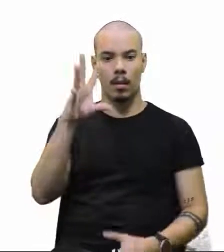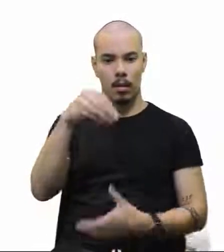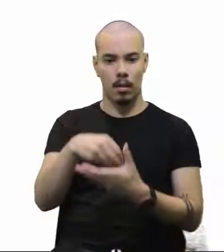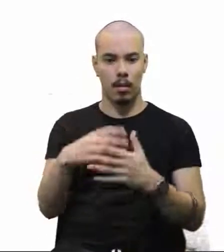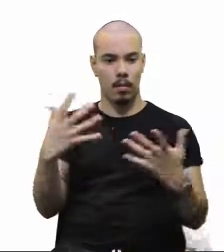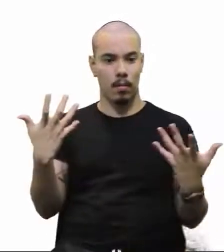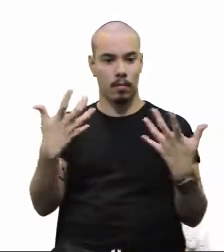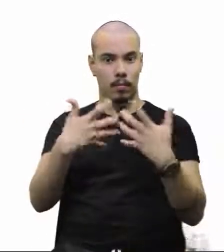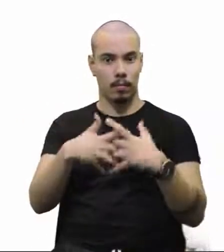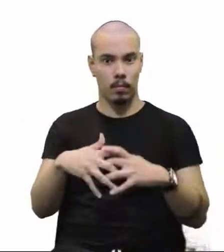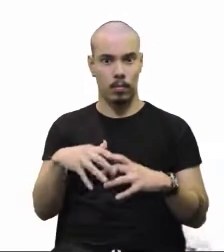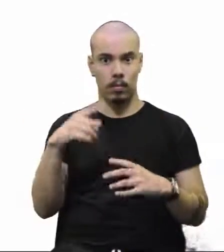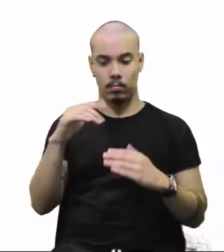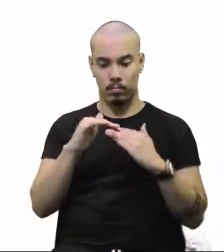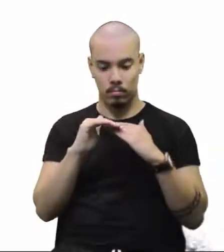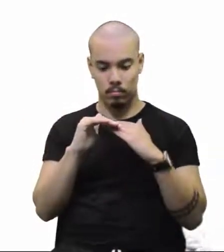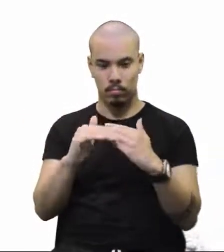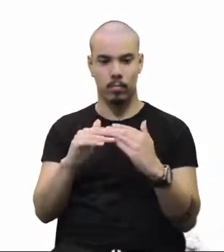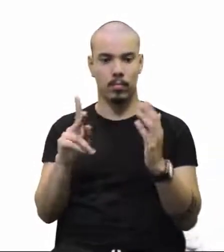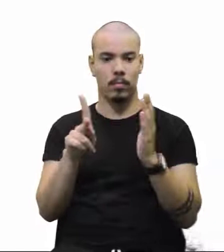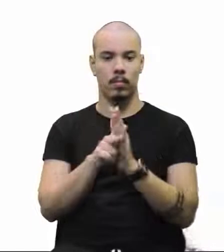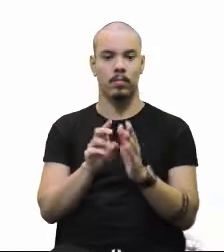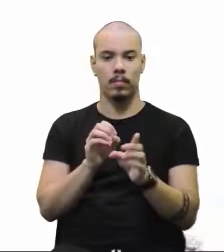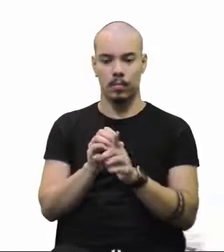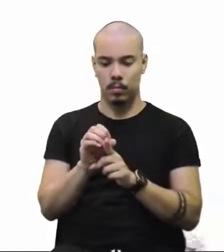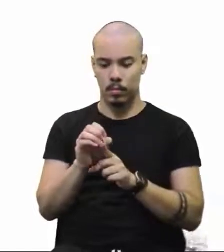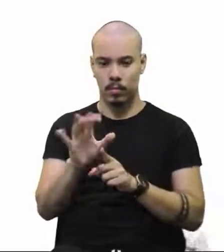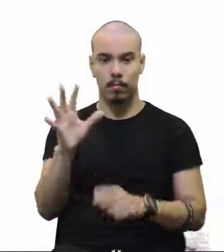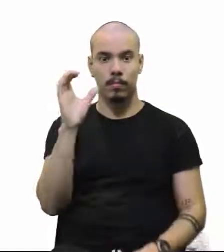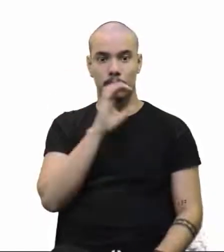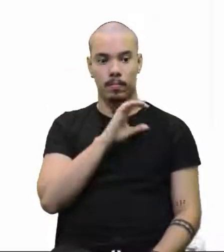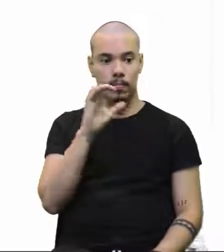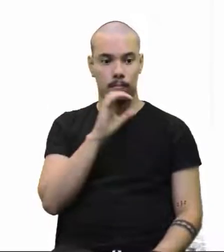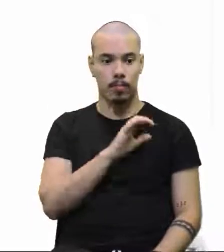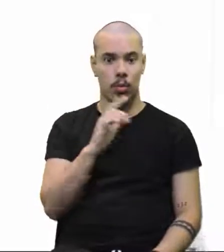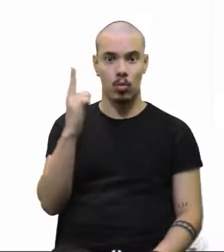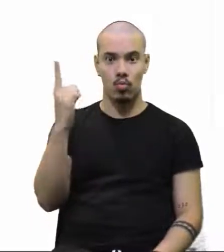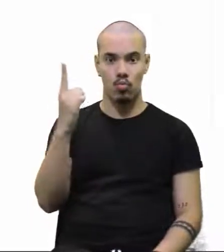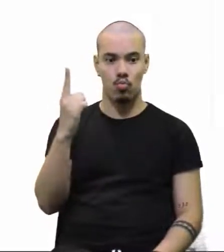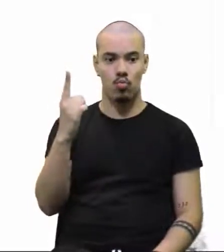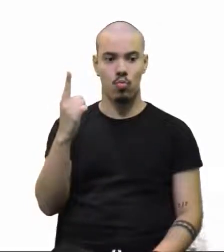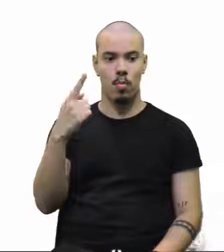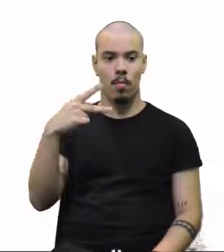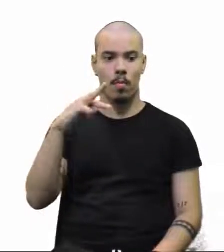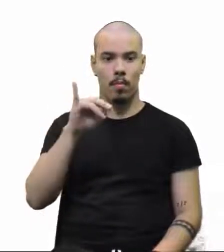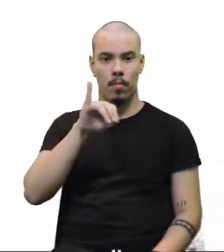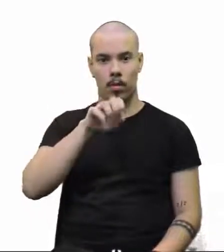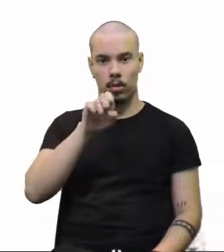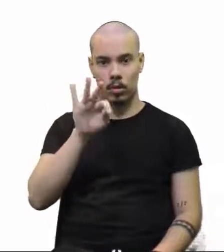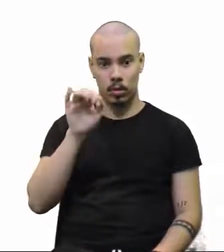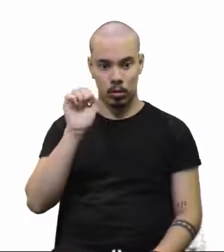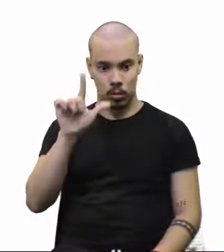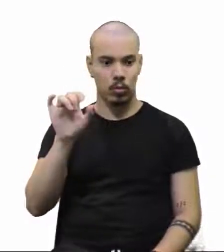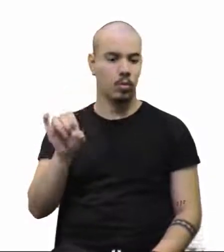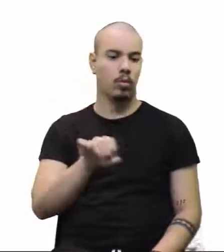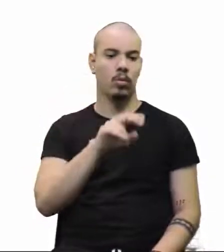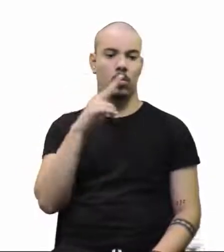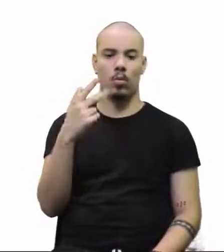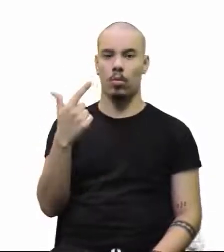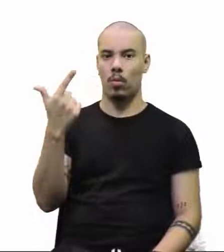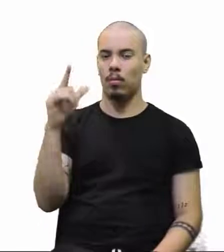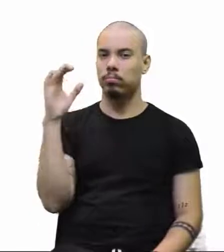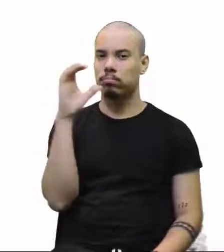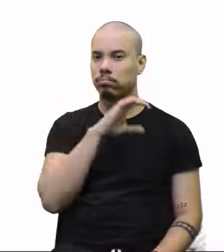configuração de um motor linear de indução que acelera no caso, um projétil ferromagnético ou condutor em